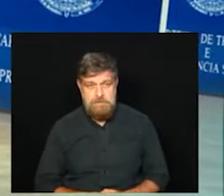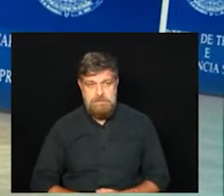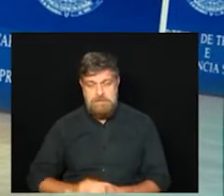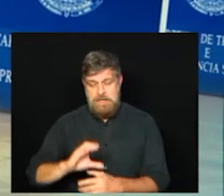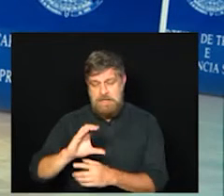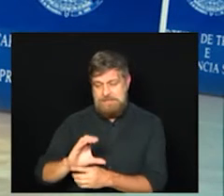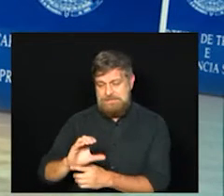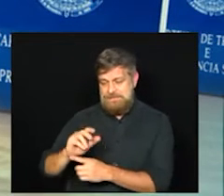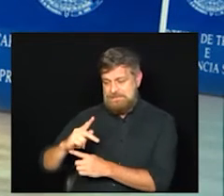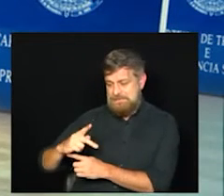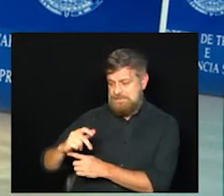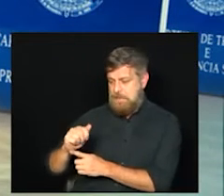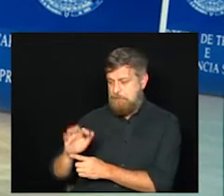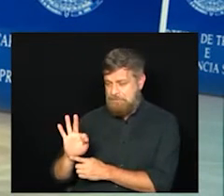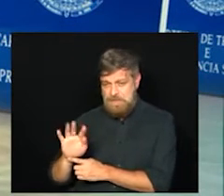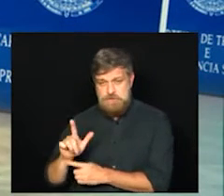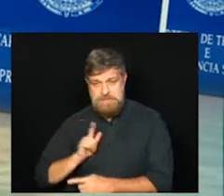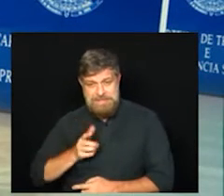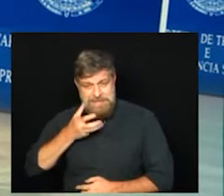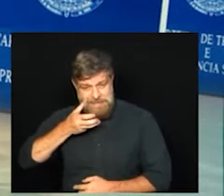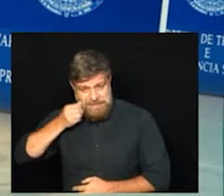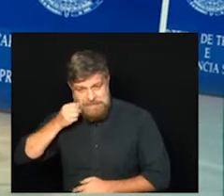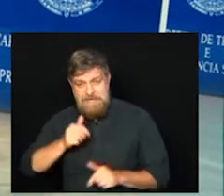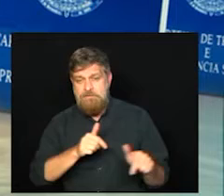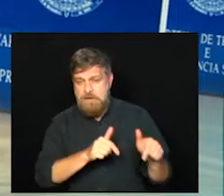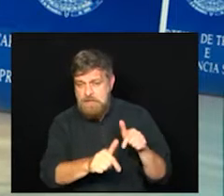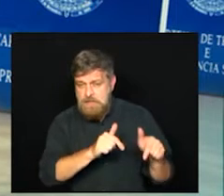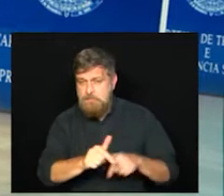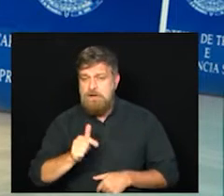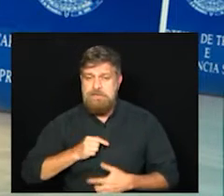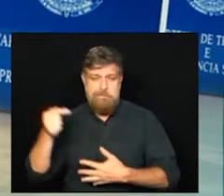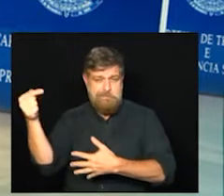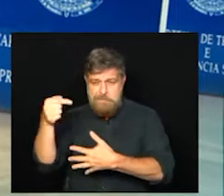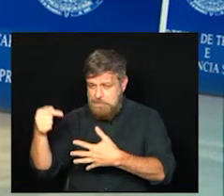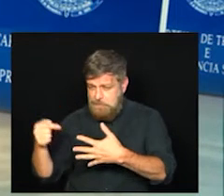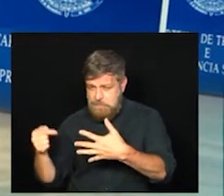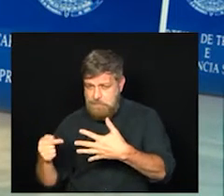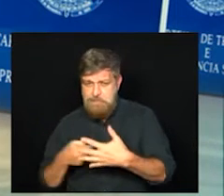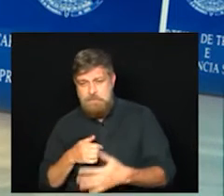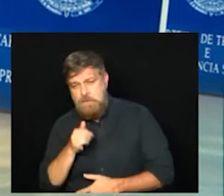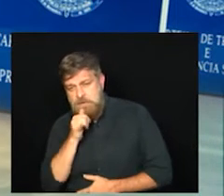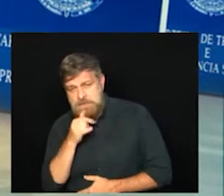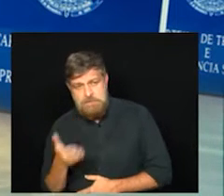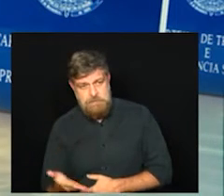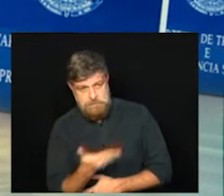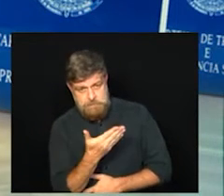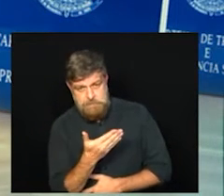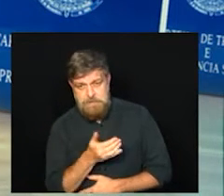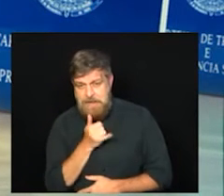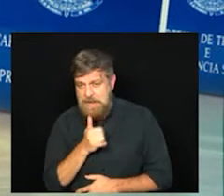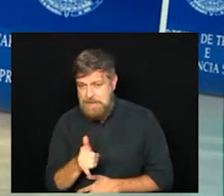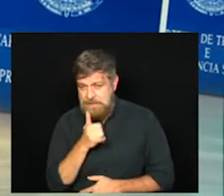de Campinas está com diversas vagas abertas. Entre elas estão ajudante de eletricista,